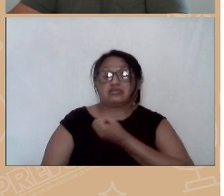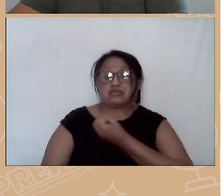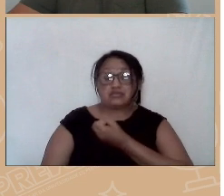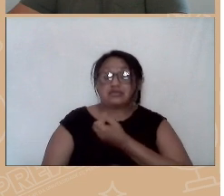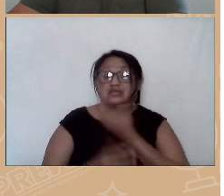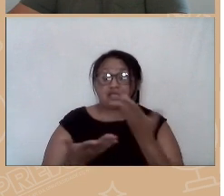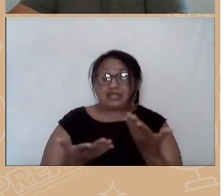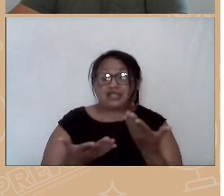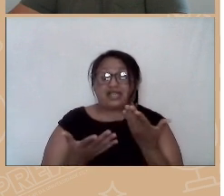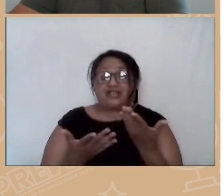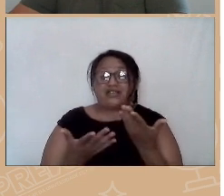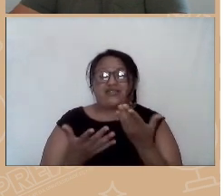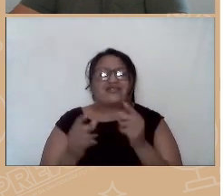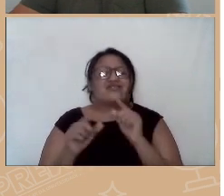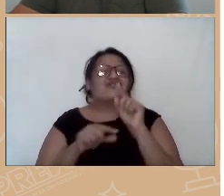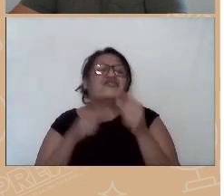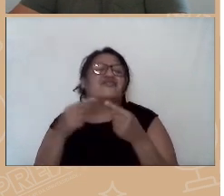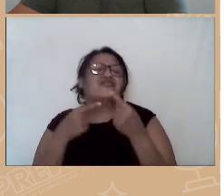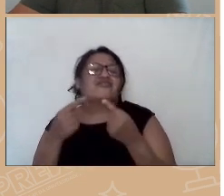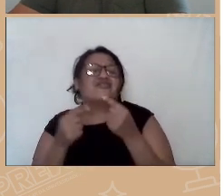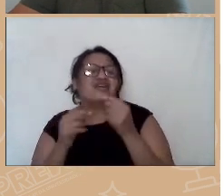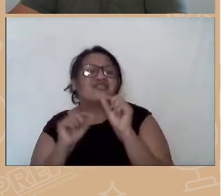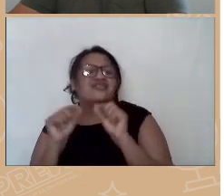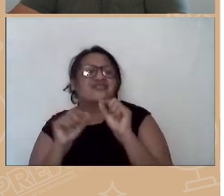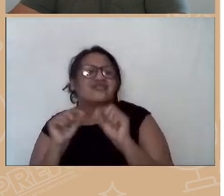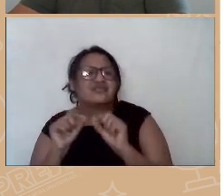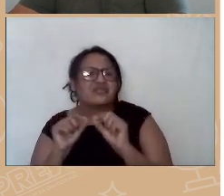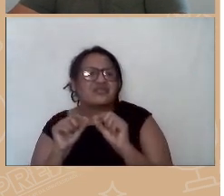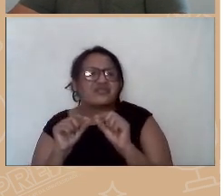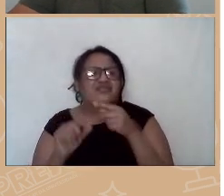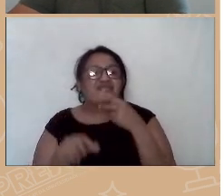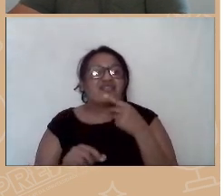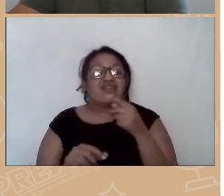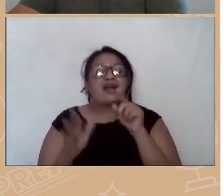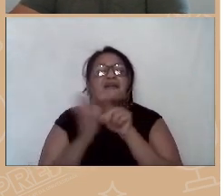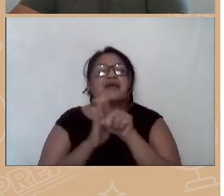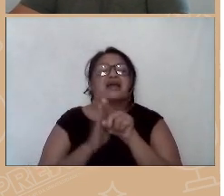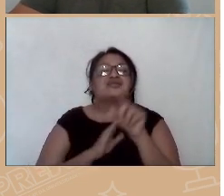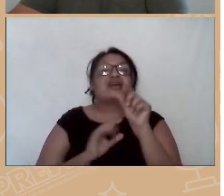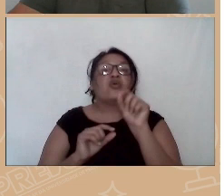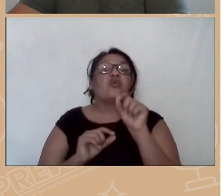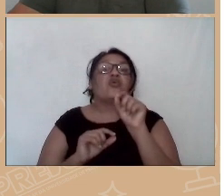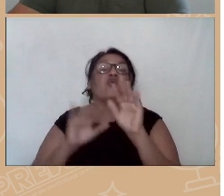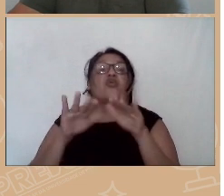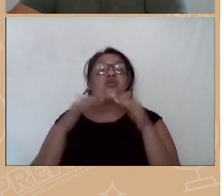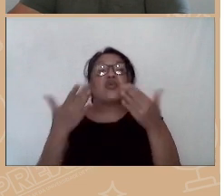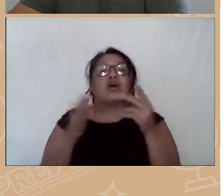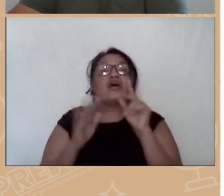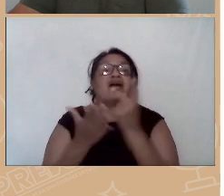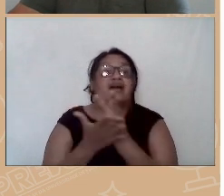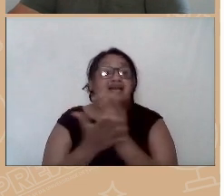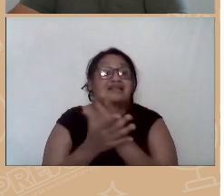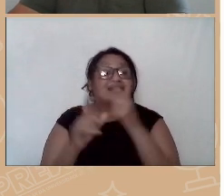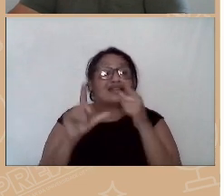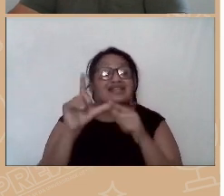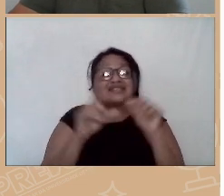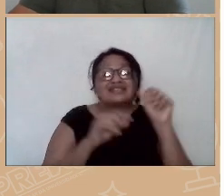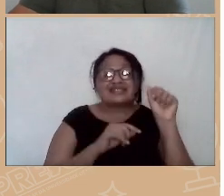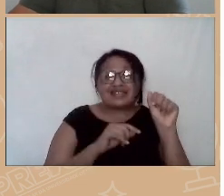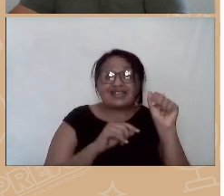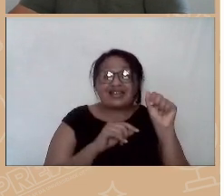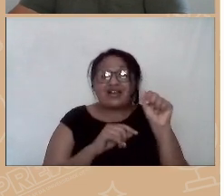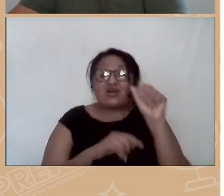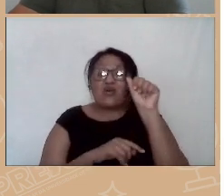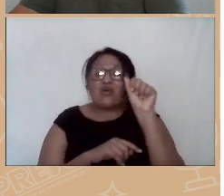tratar vai pedir uma alternativa incorreta a letra A ela diz o seguinte o arcadismo vai ser oposta às